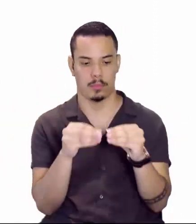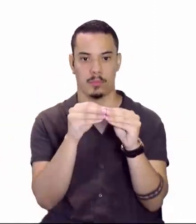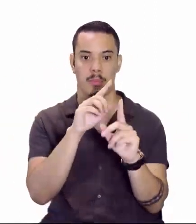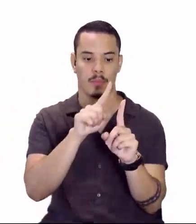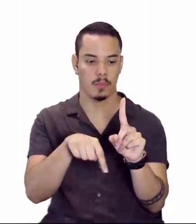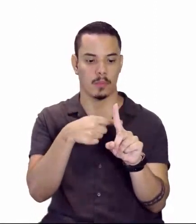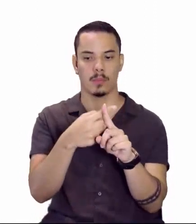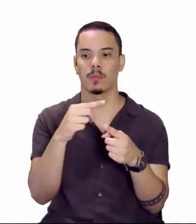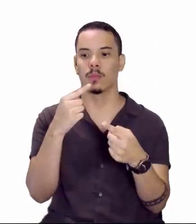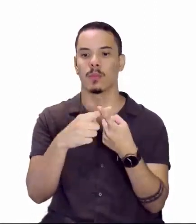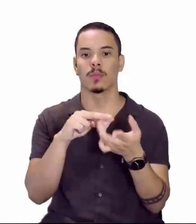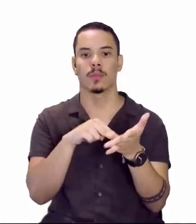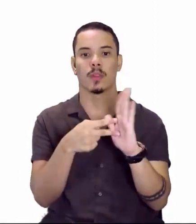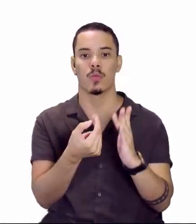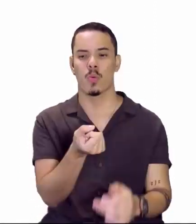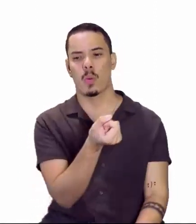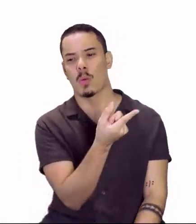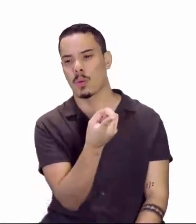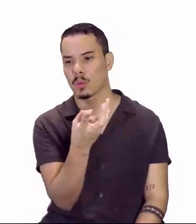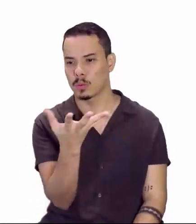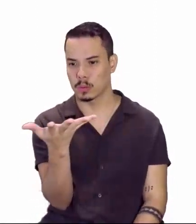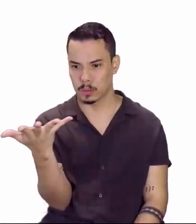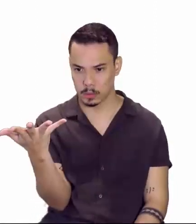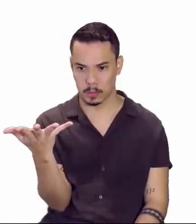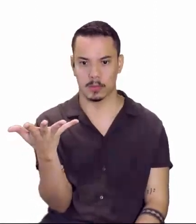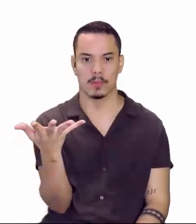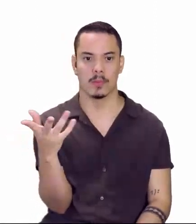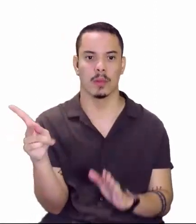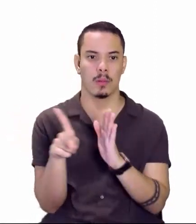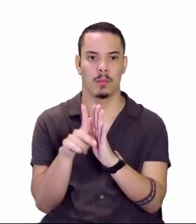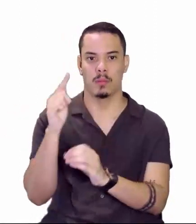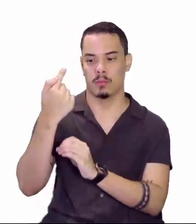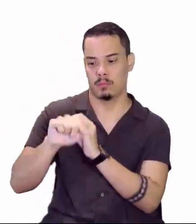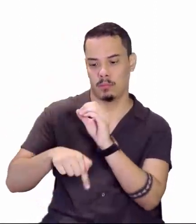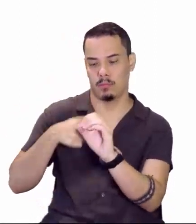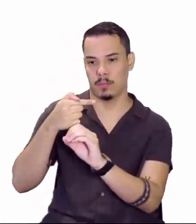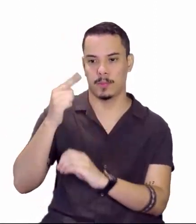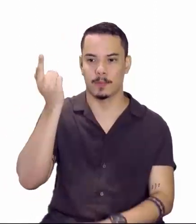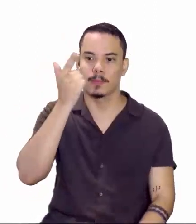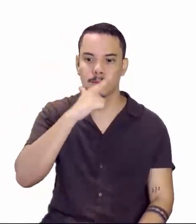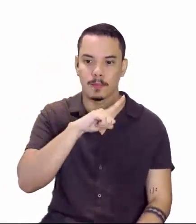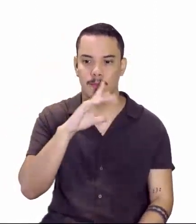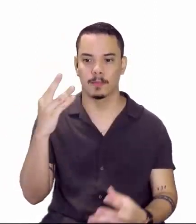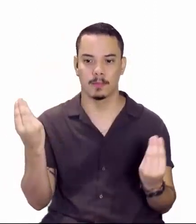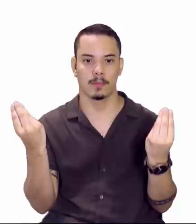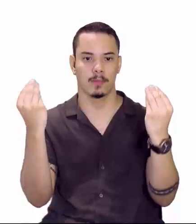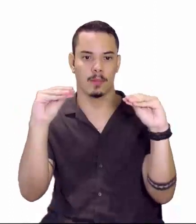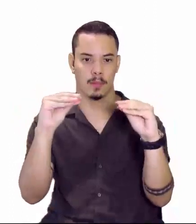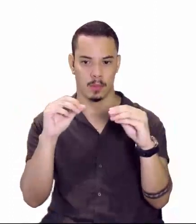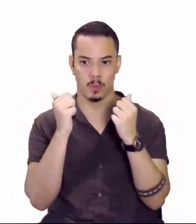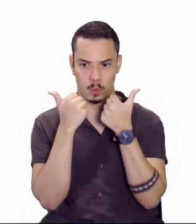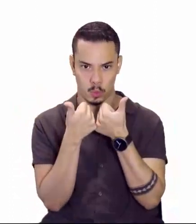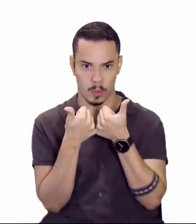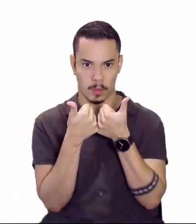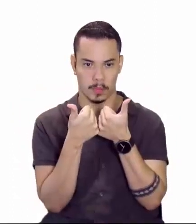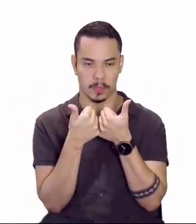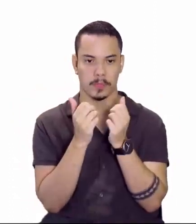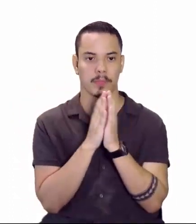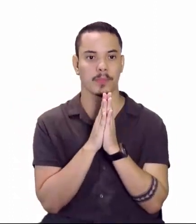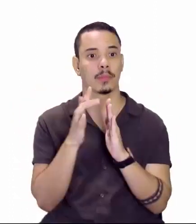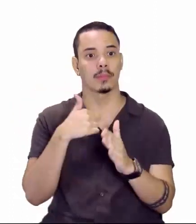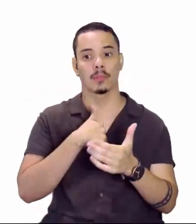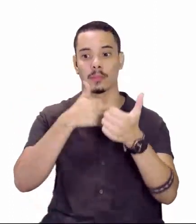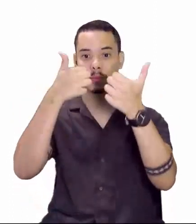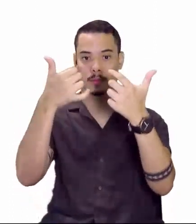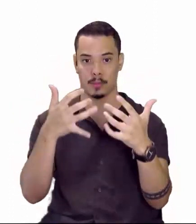a quantidade que aquele átomo ganhou, tornando-se um íon ânion. Tudo bem? Estou explicando